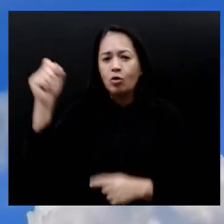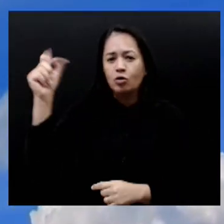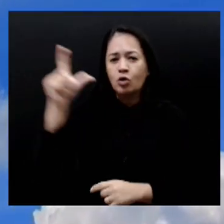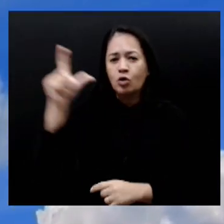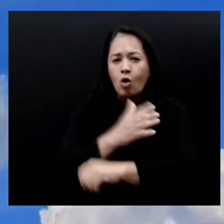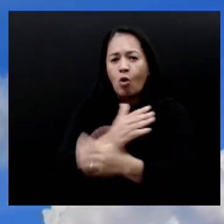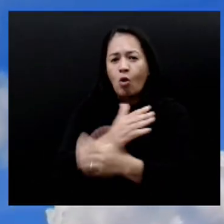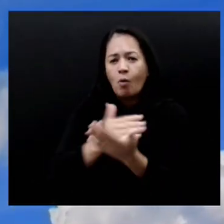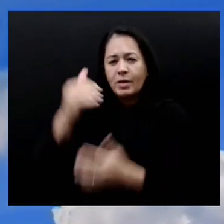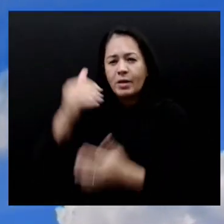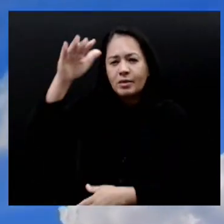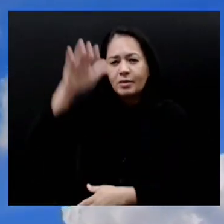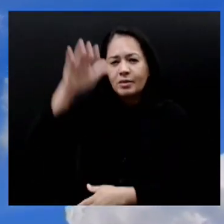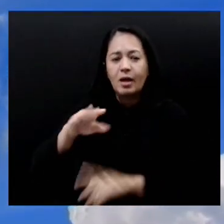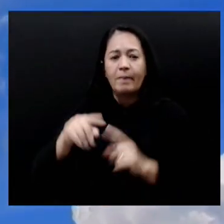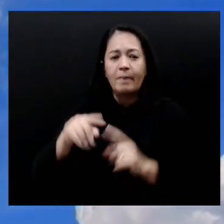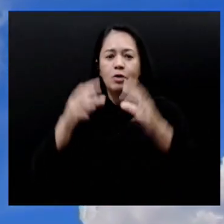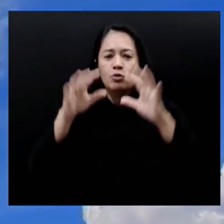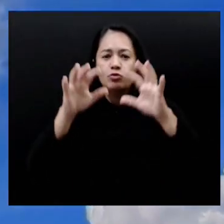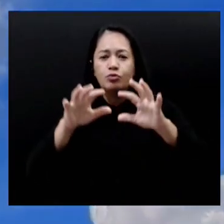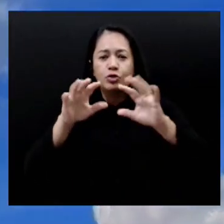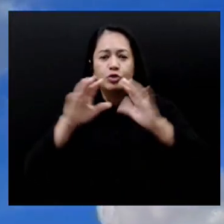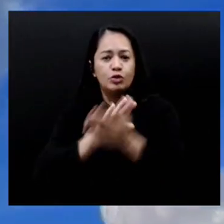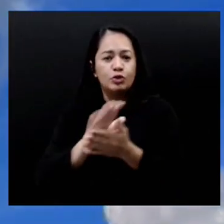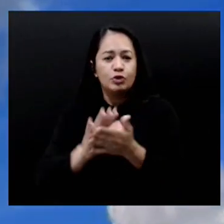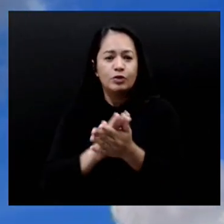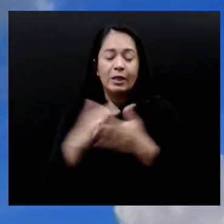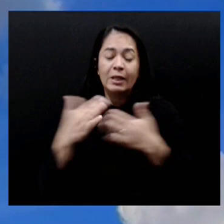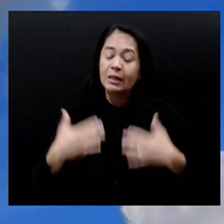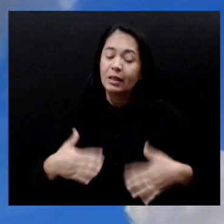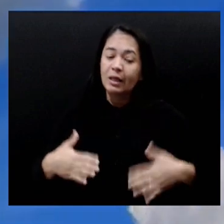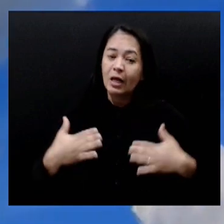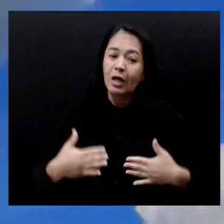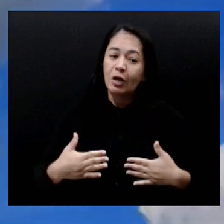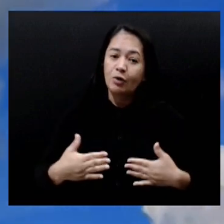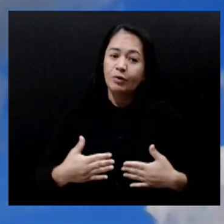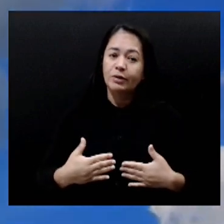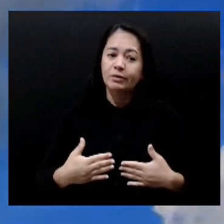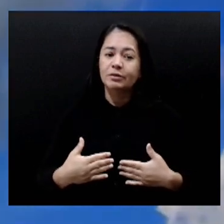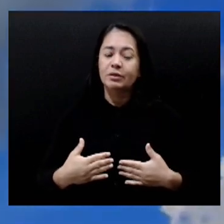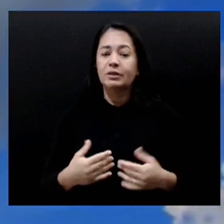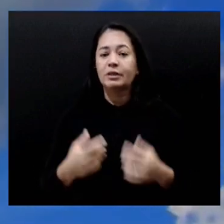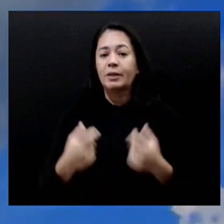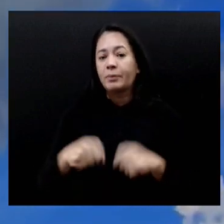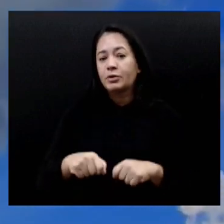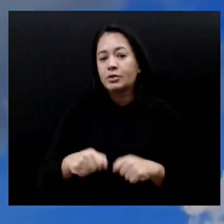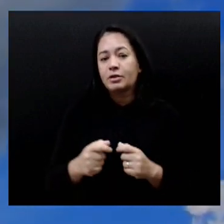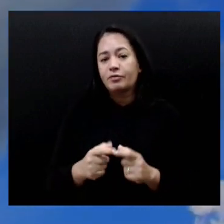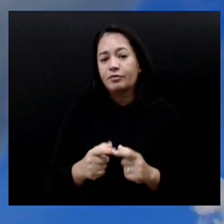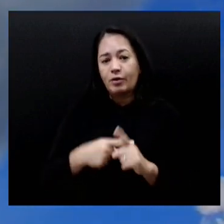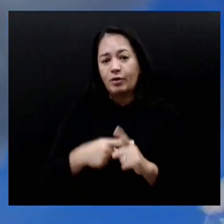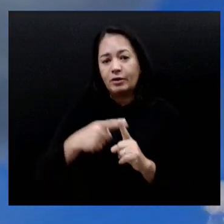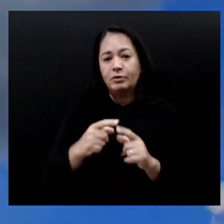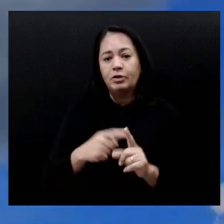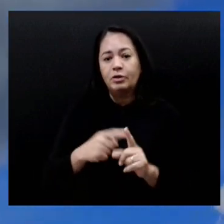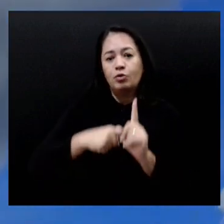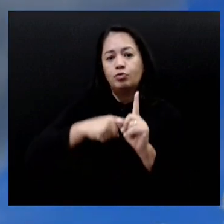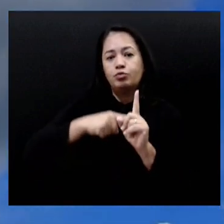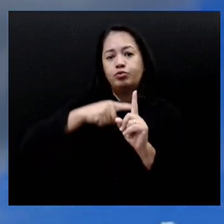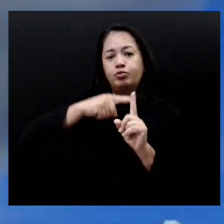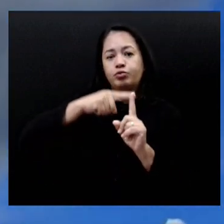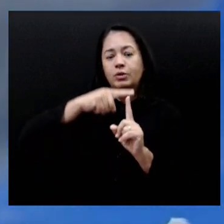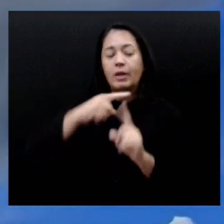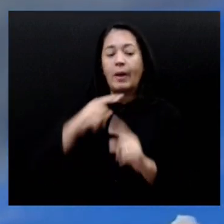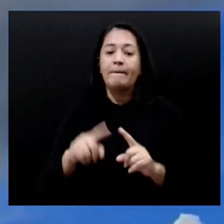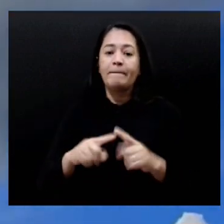chuva, bem tranquilo. Temperatura, a previsão é de aumentar aí no início da tarde, tá certo? E para sábado, gente,